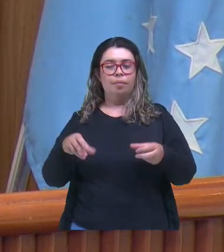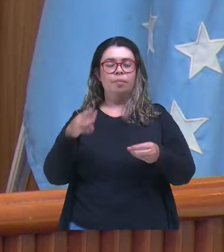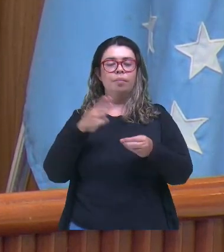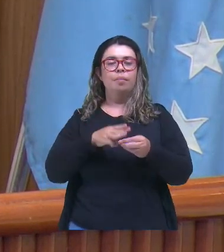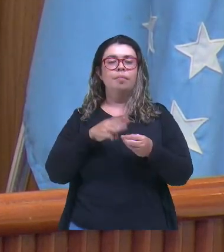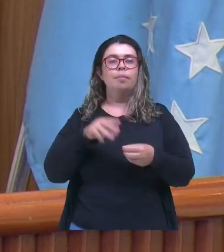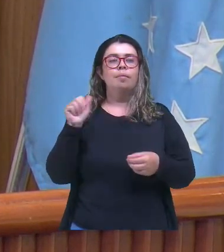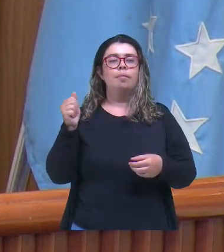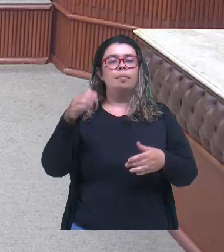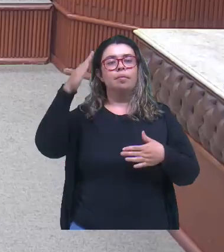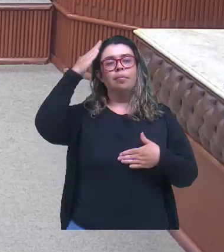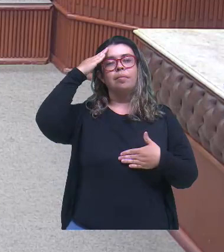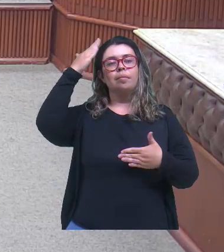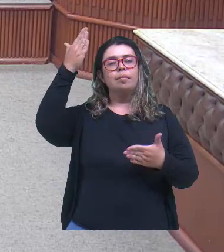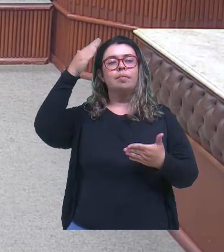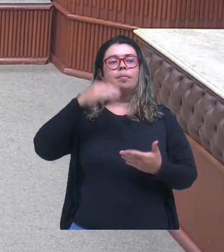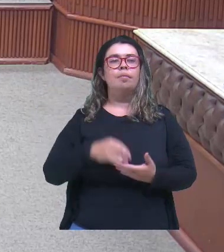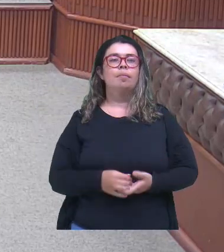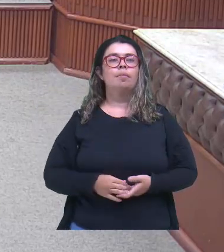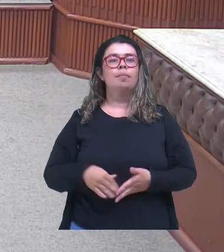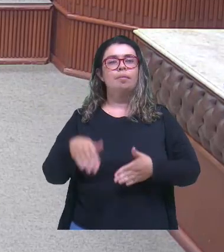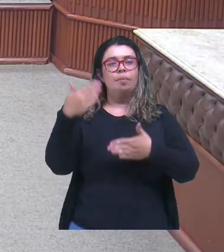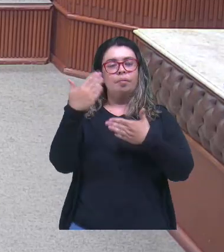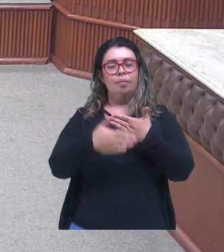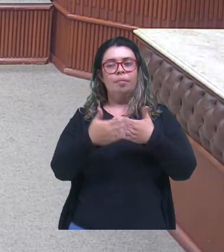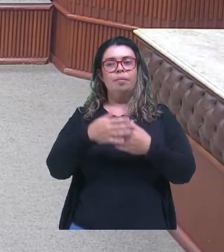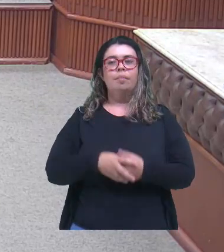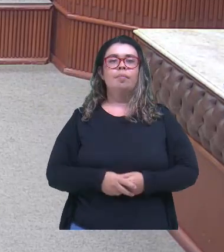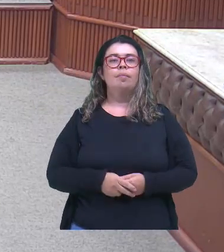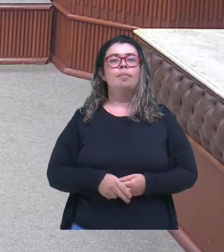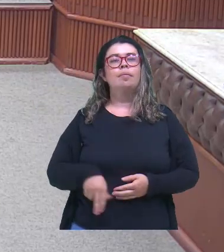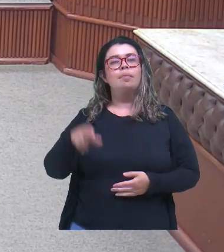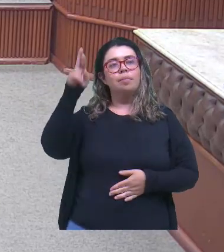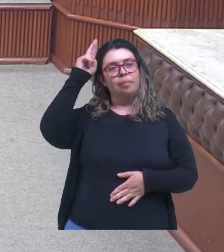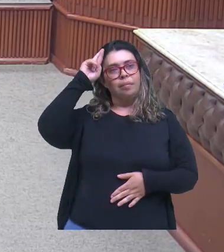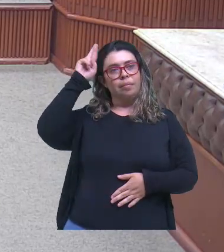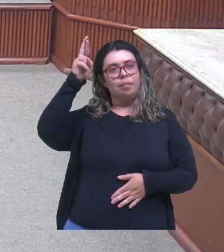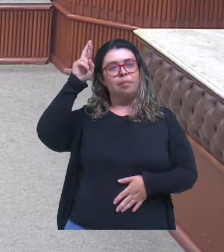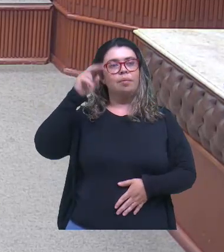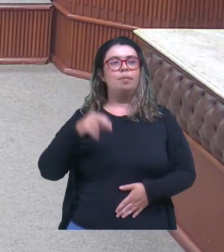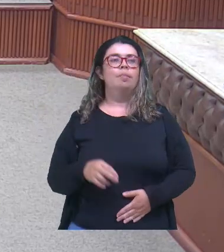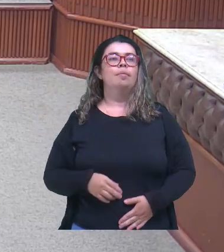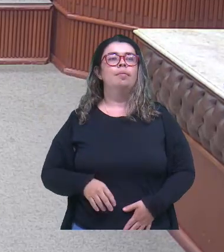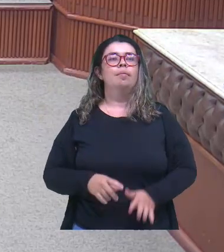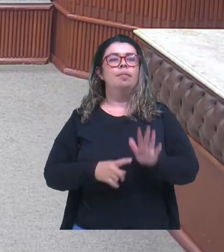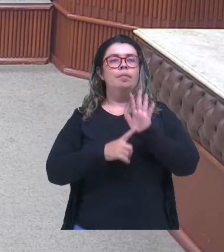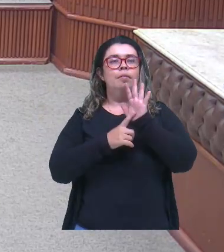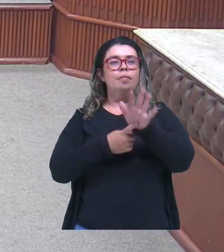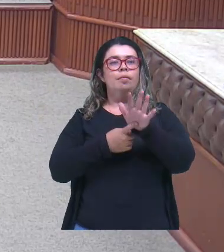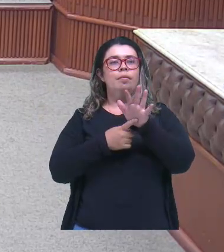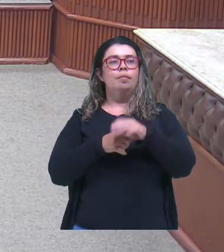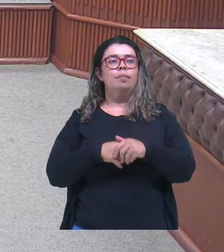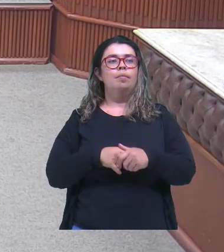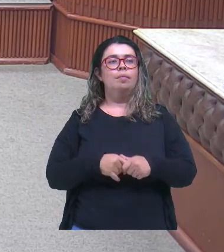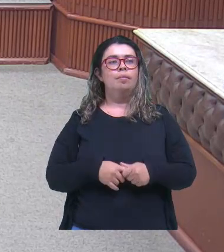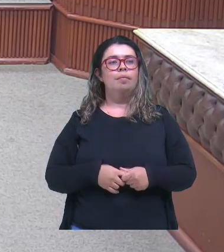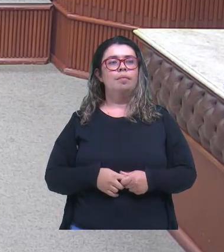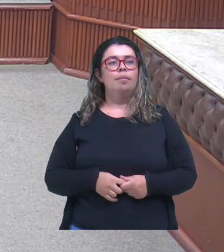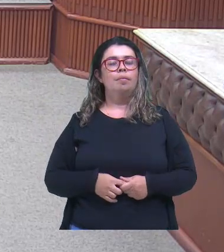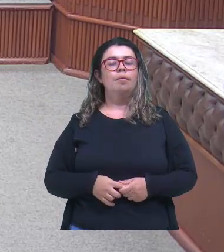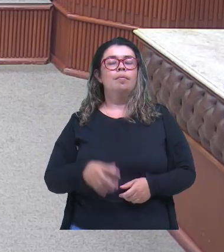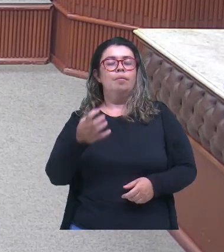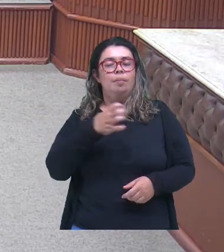Assis, agradecemos as presenças das demais autoridades e seus representantes. Sintam-se